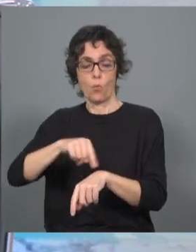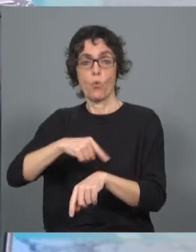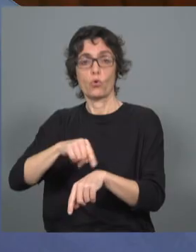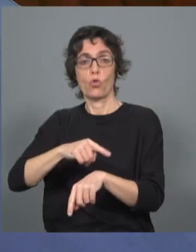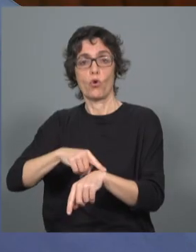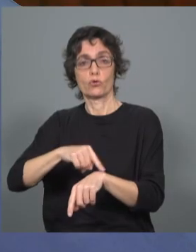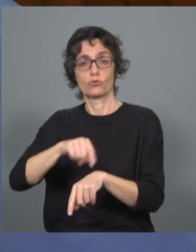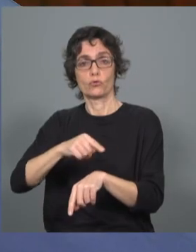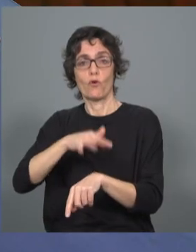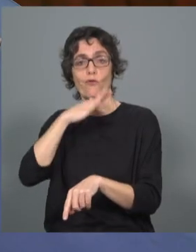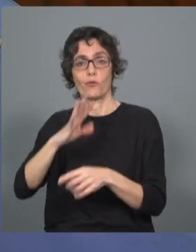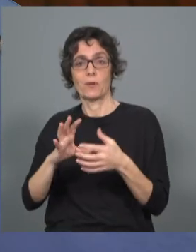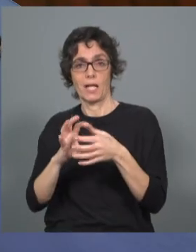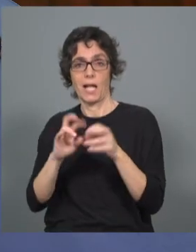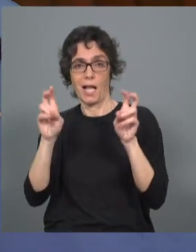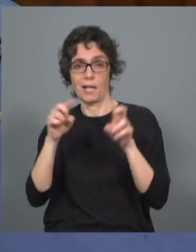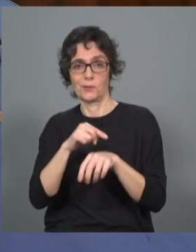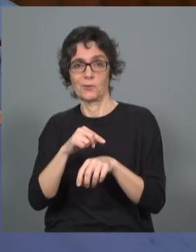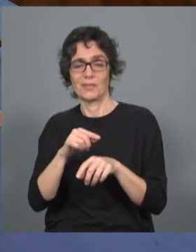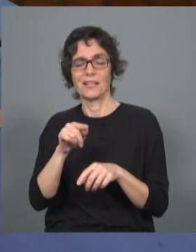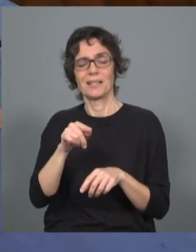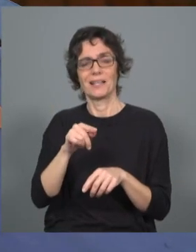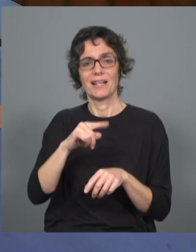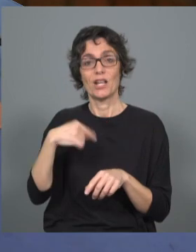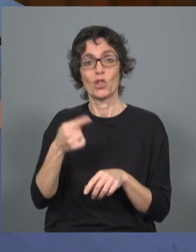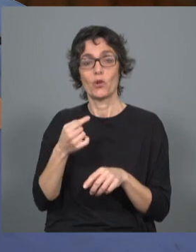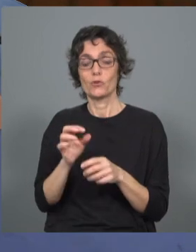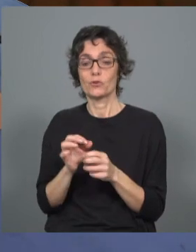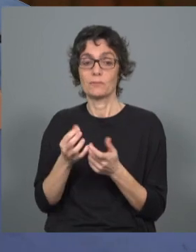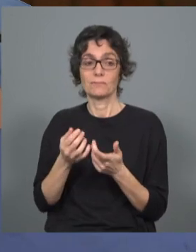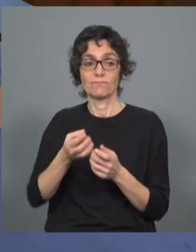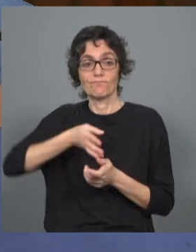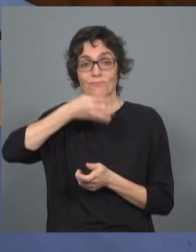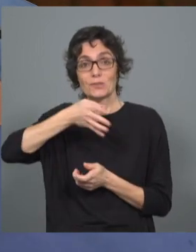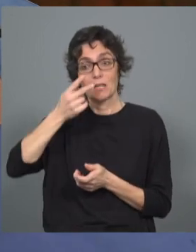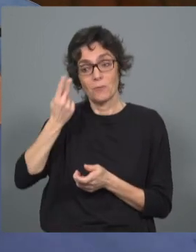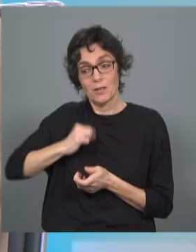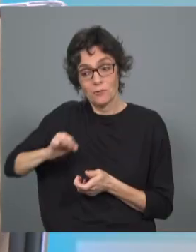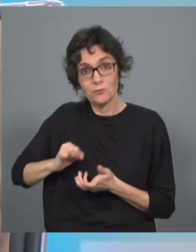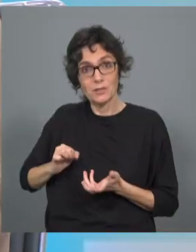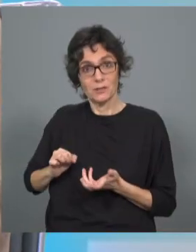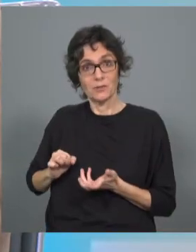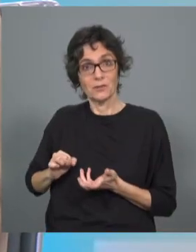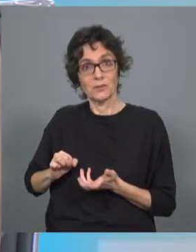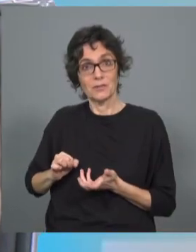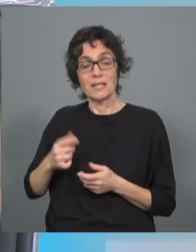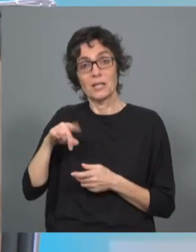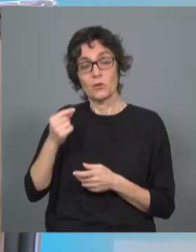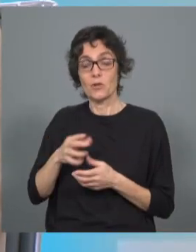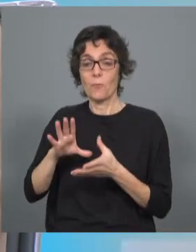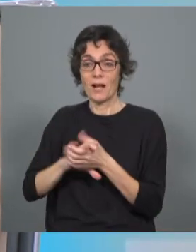e onde expusemos claramente também o nosso caso. Nós somos recasados e em